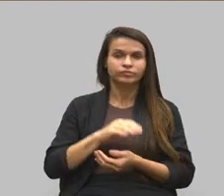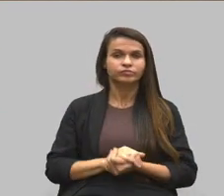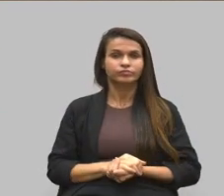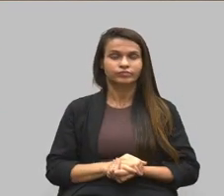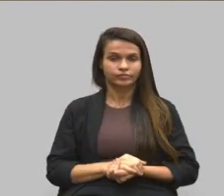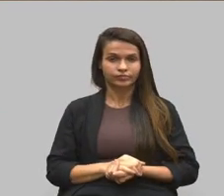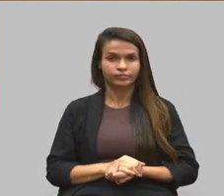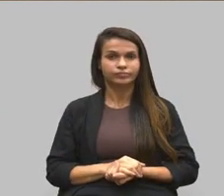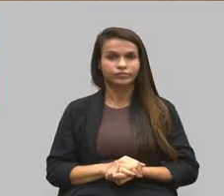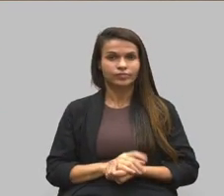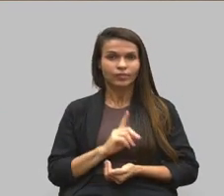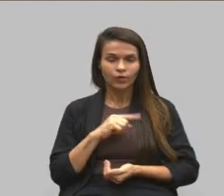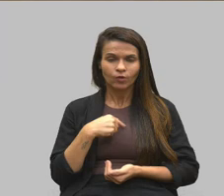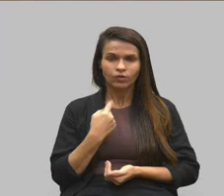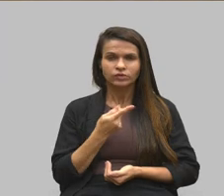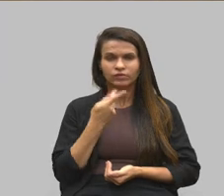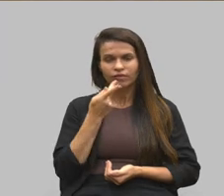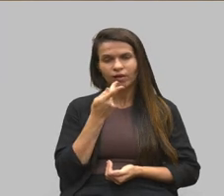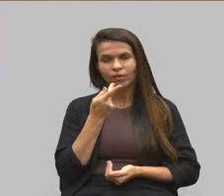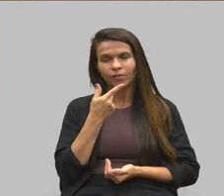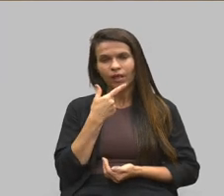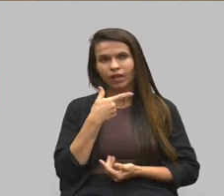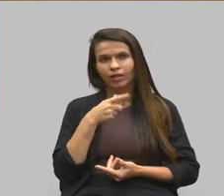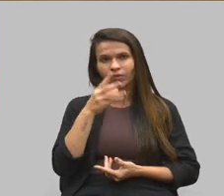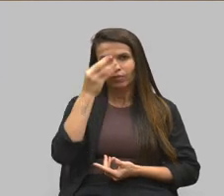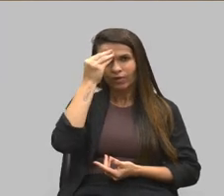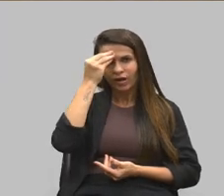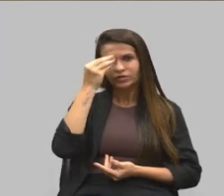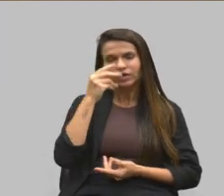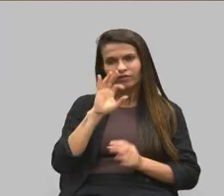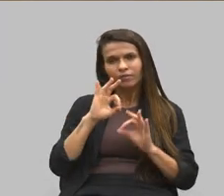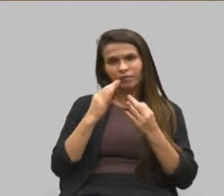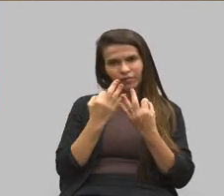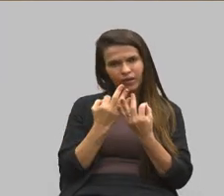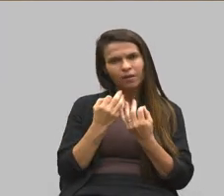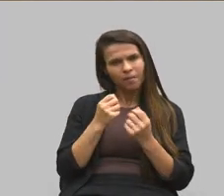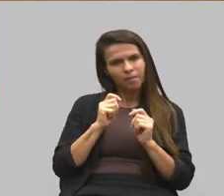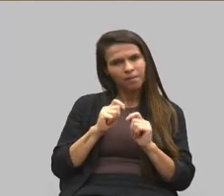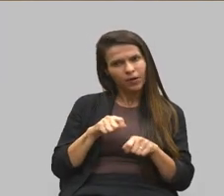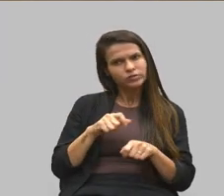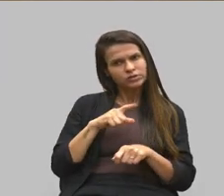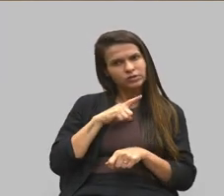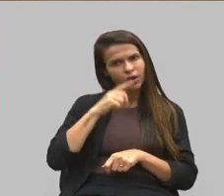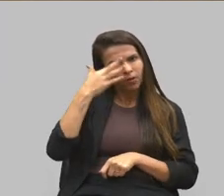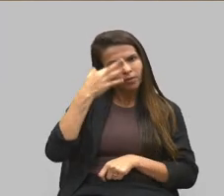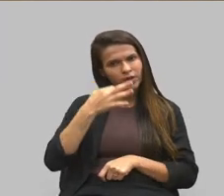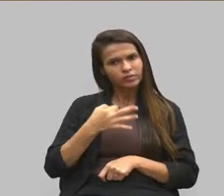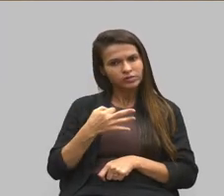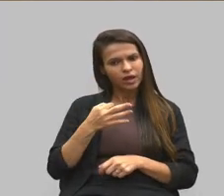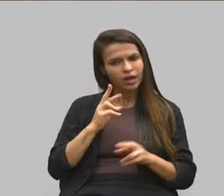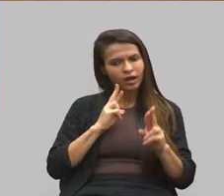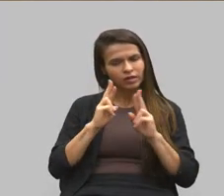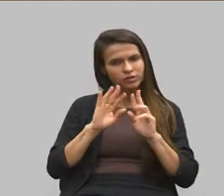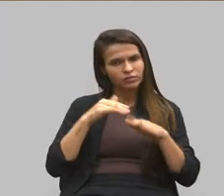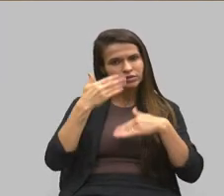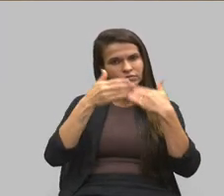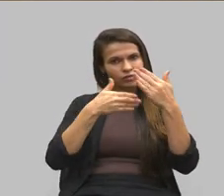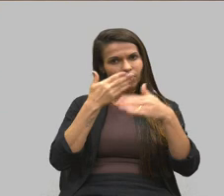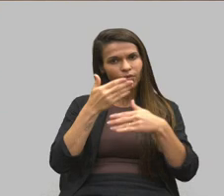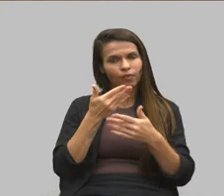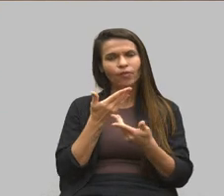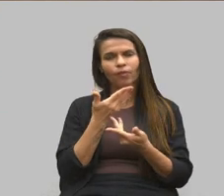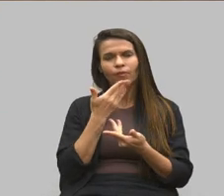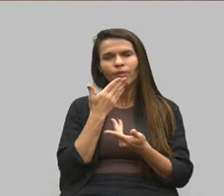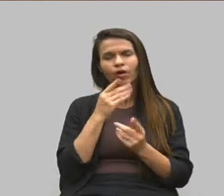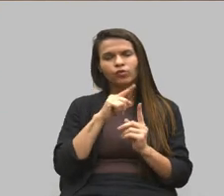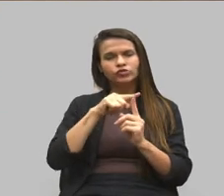que nós estamos falando em uma linguagem que a família possa ter o entendimento em relação ao desenvolvimento Qual que é o nível de acesso